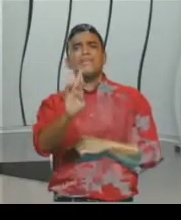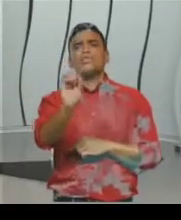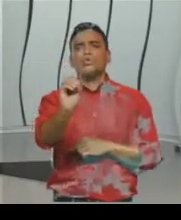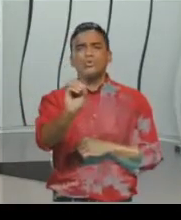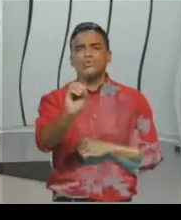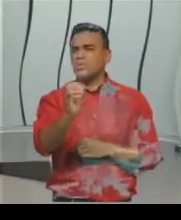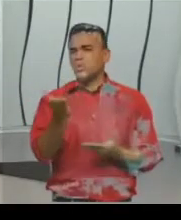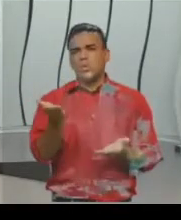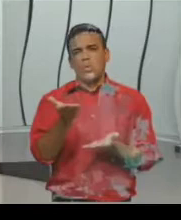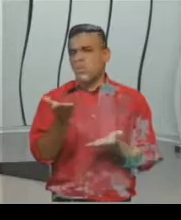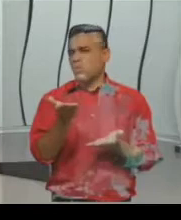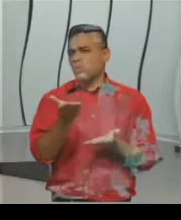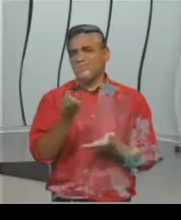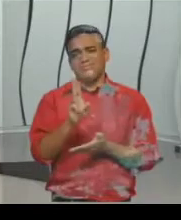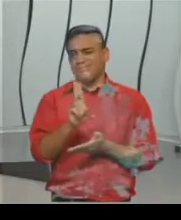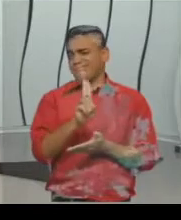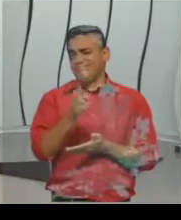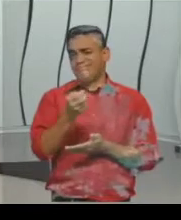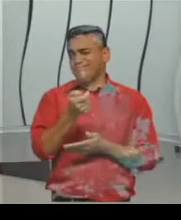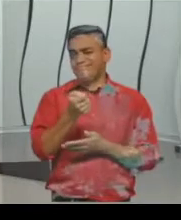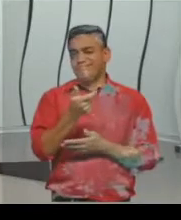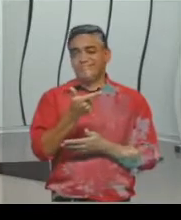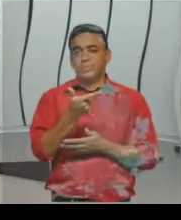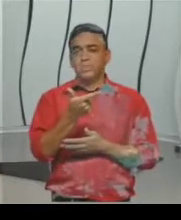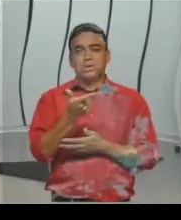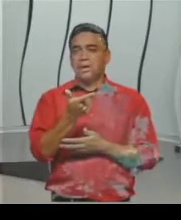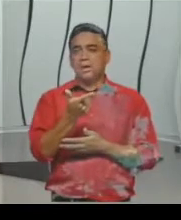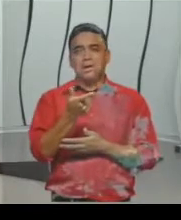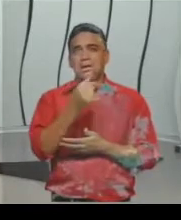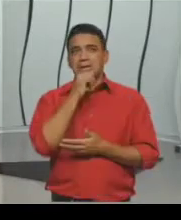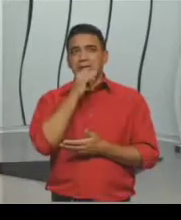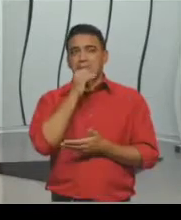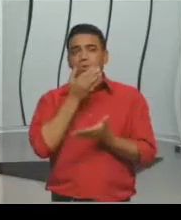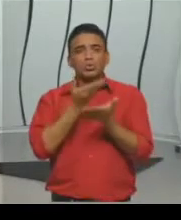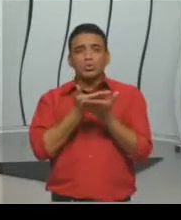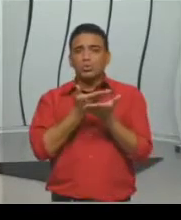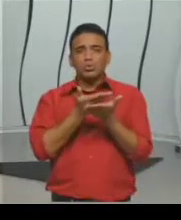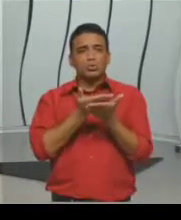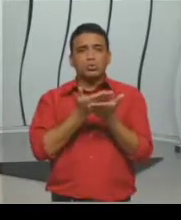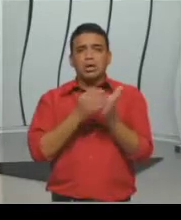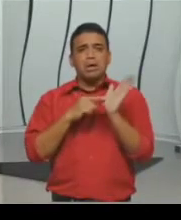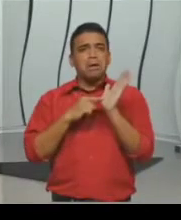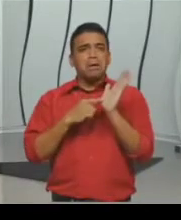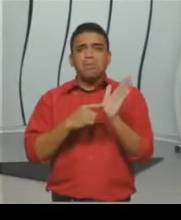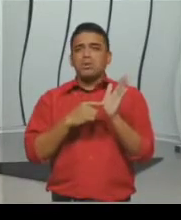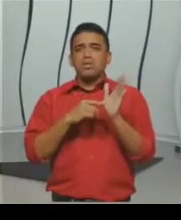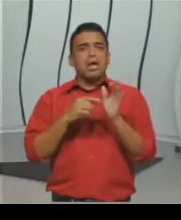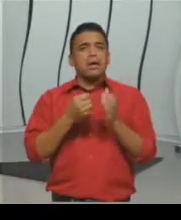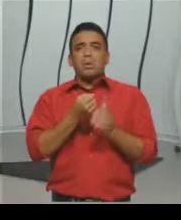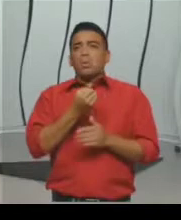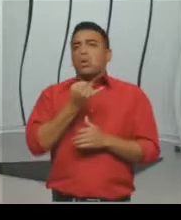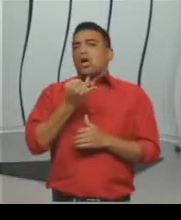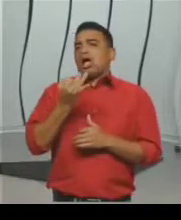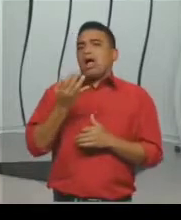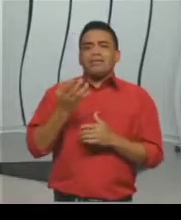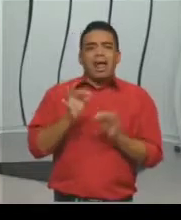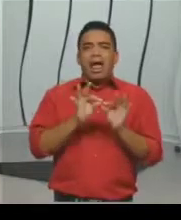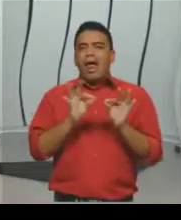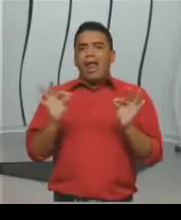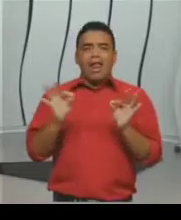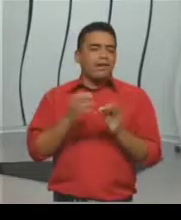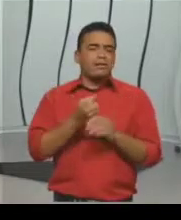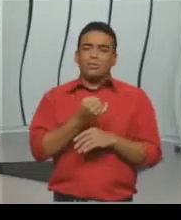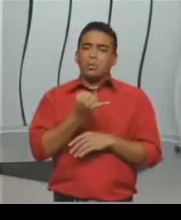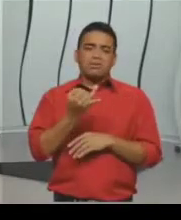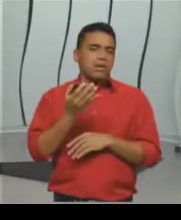usar aqui muito nas nossas aulas, porque não é a nossa intenção aqui representar as nossas medidas ainda. Mais para frente a gente